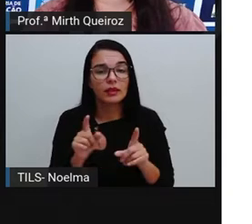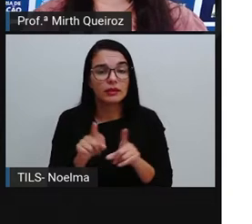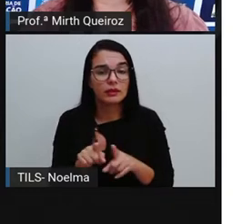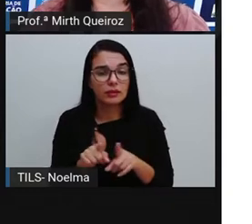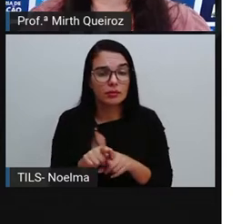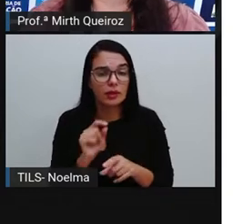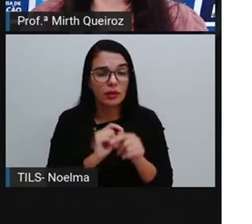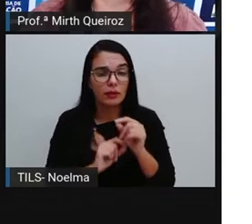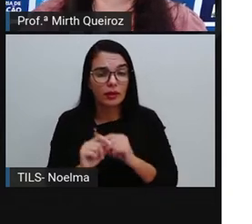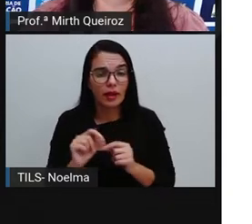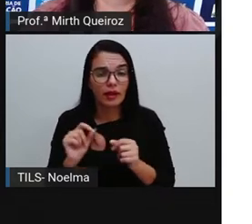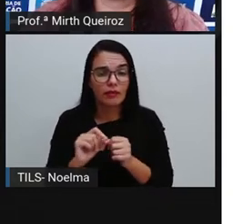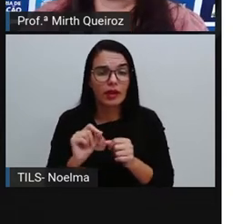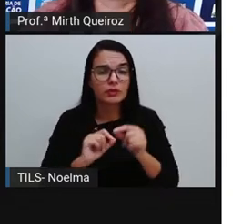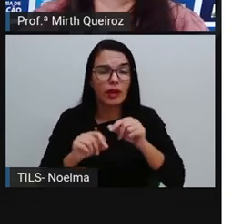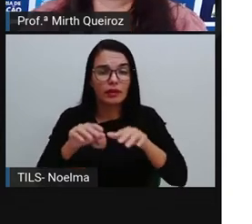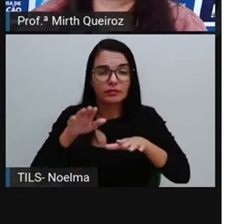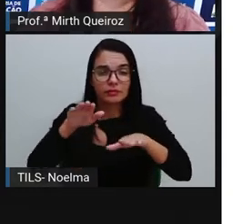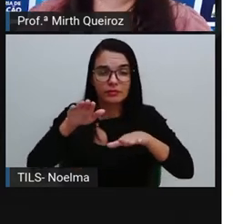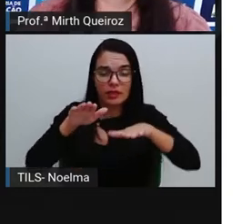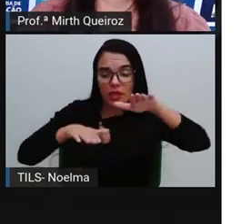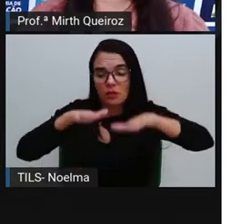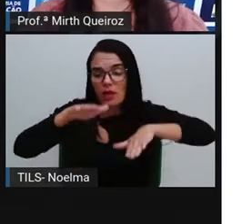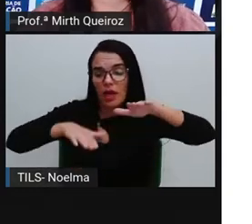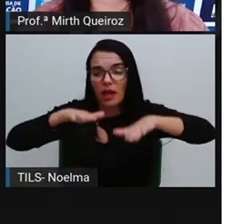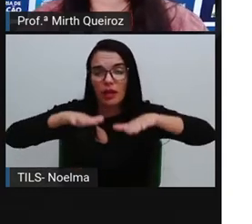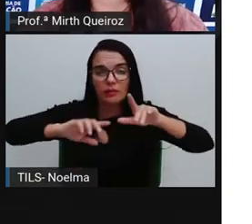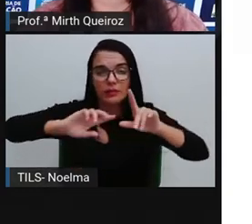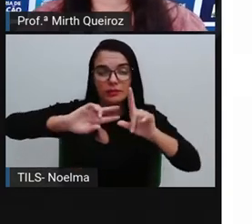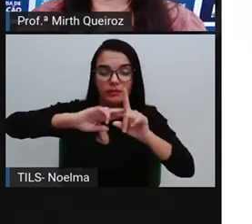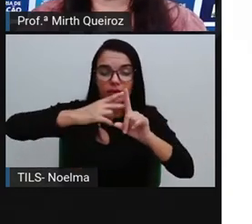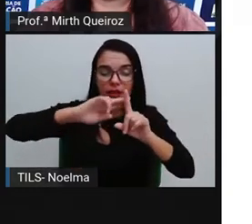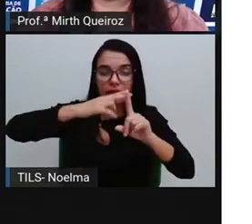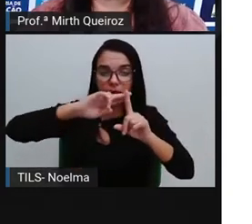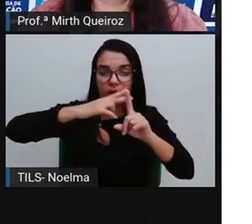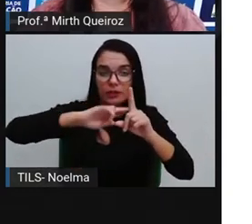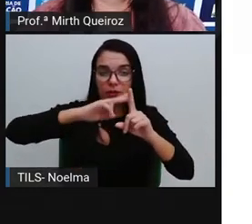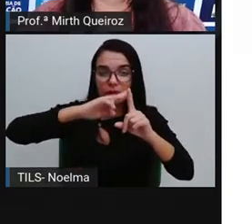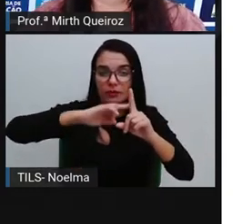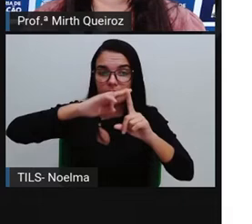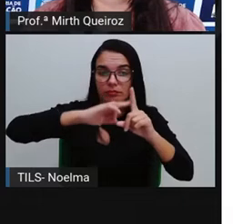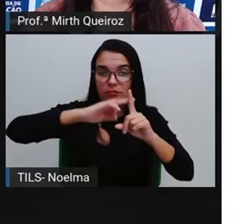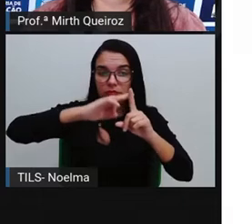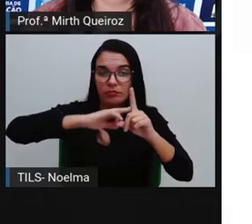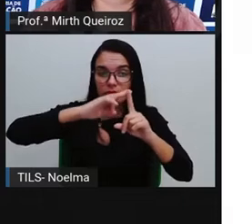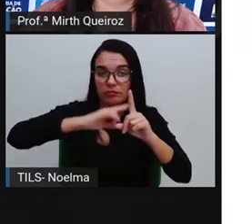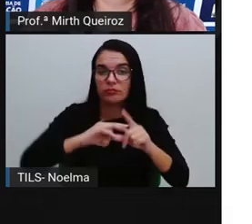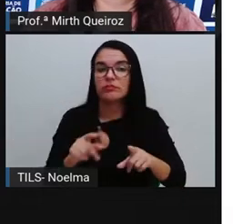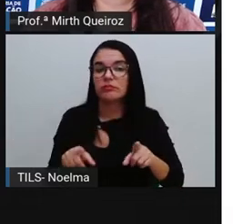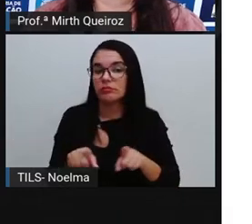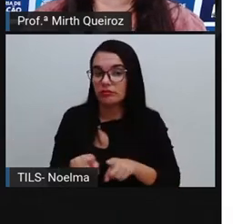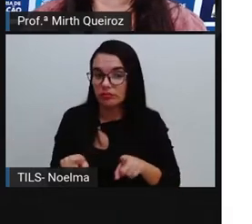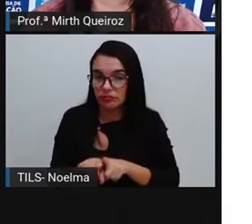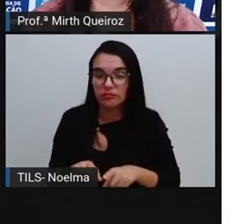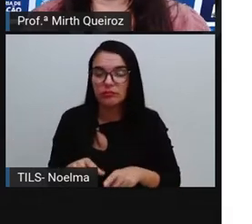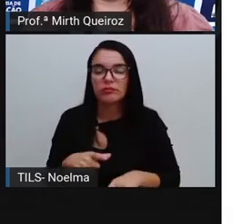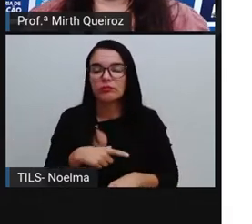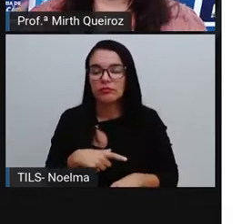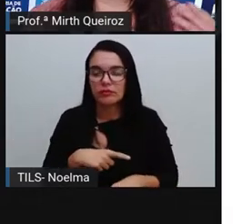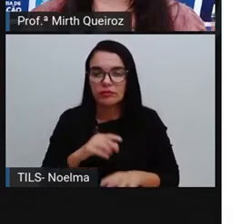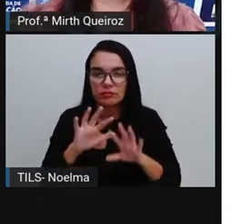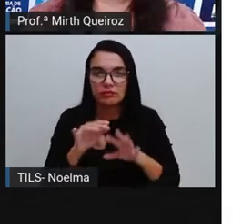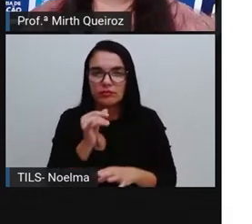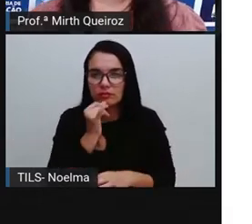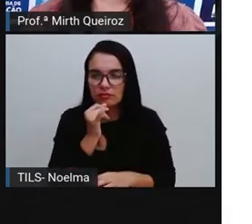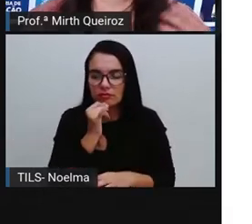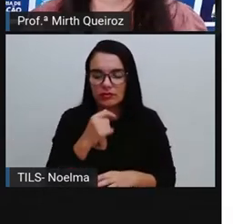no equilíbrio da temperatura. A água, ela participa no nosso equilíbrio da temperatura. Olha só, quando a gente está com o